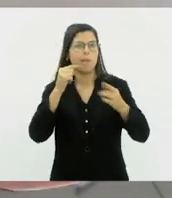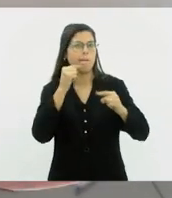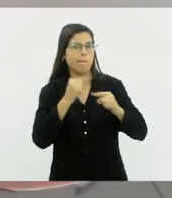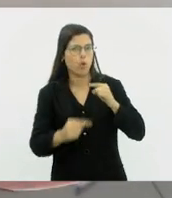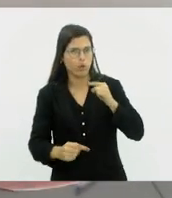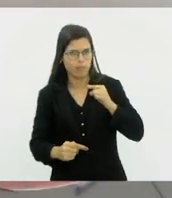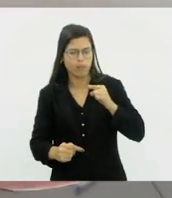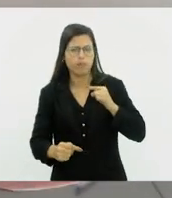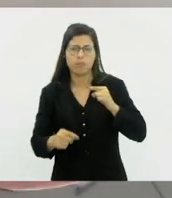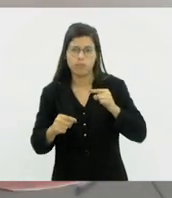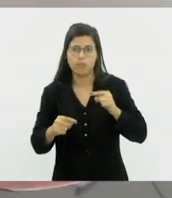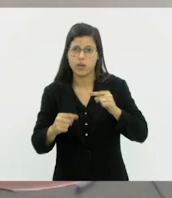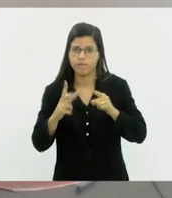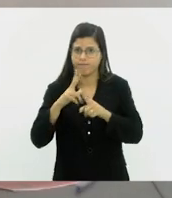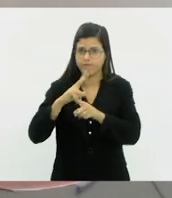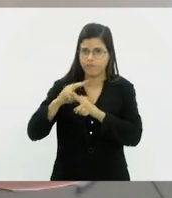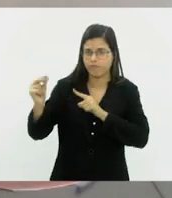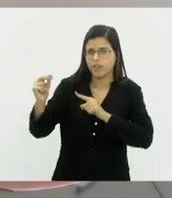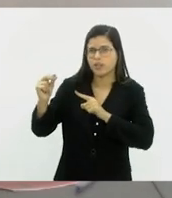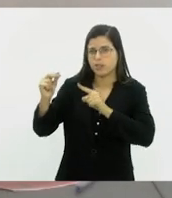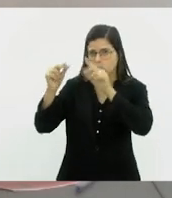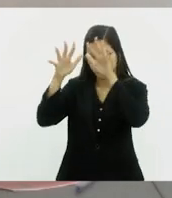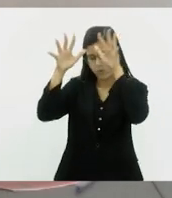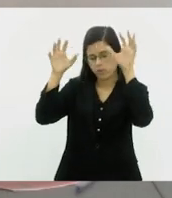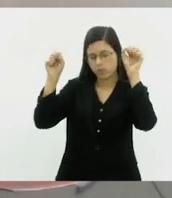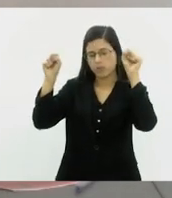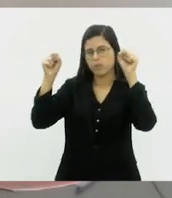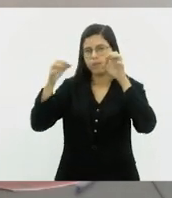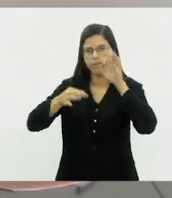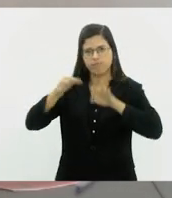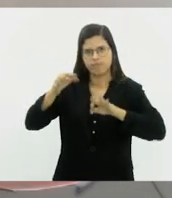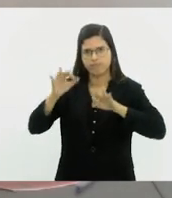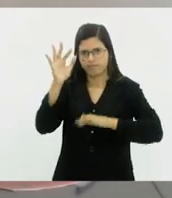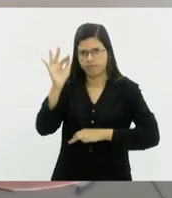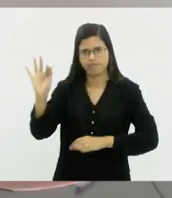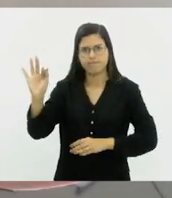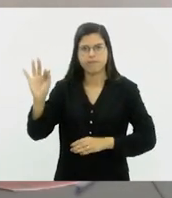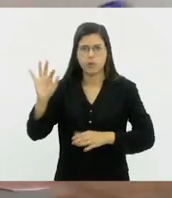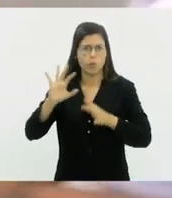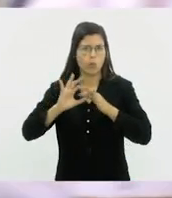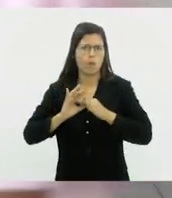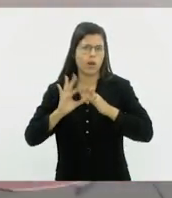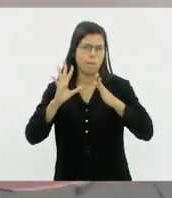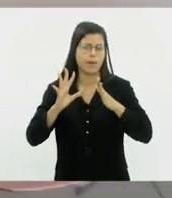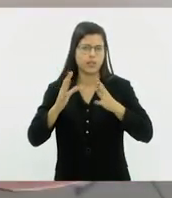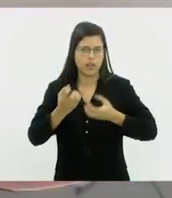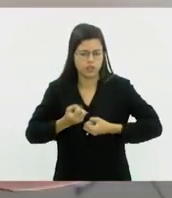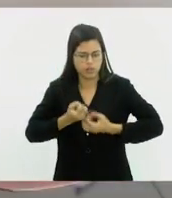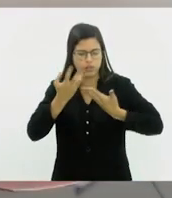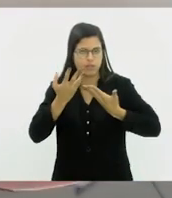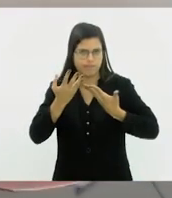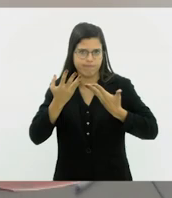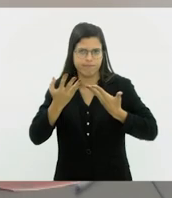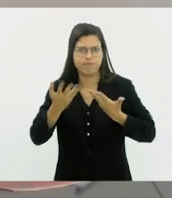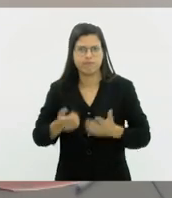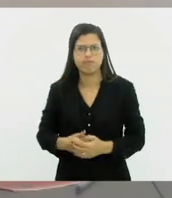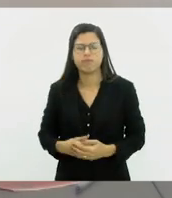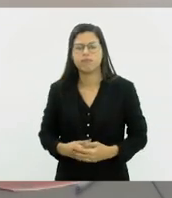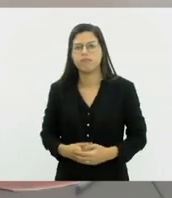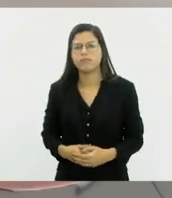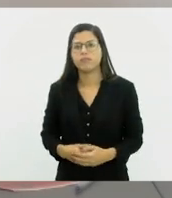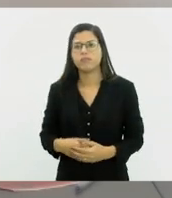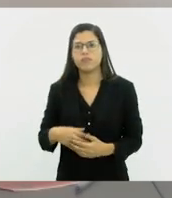foi uma vitória no Supremo como liberdade de expressão bom nós temos dois